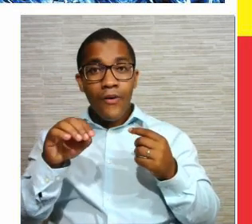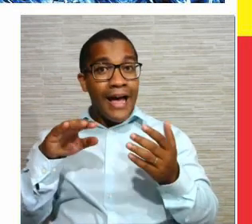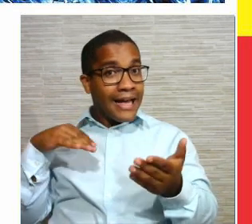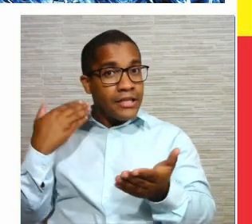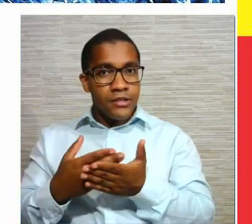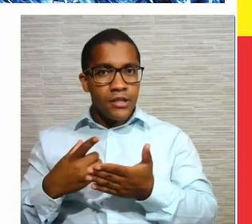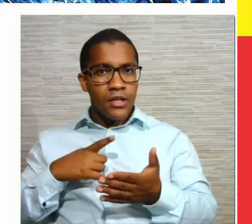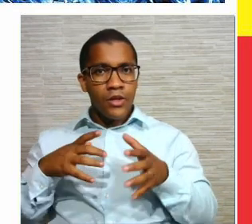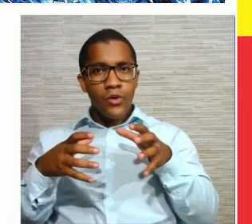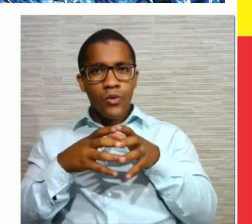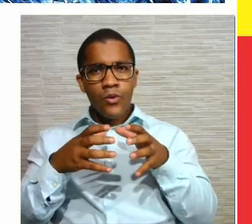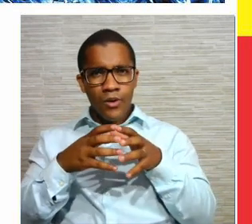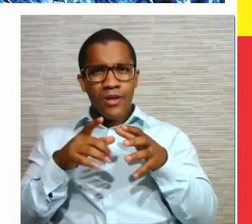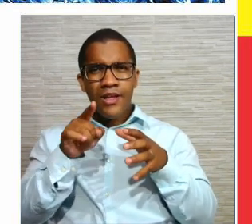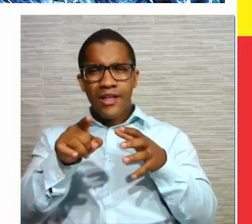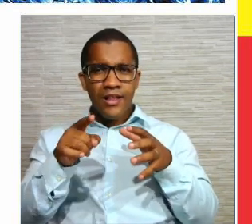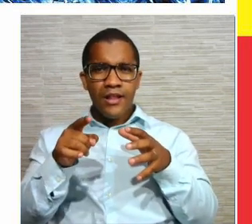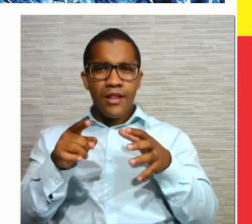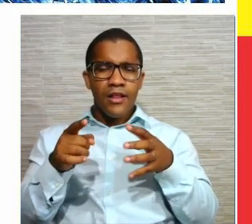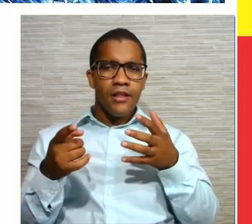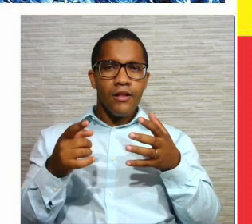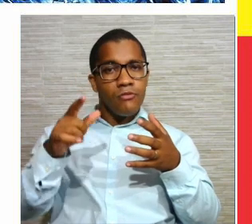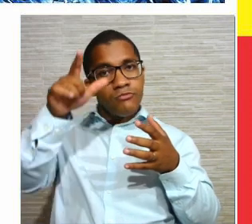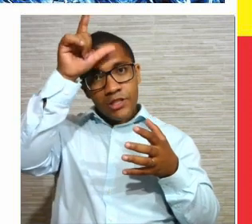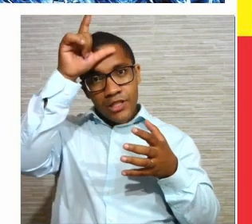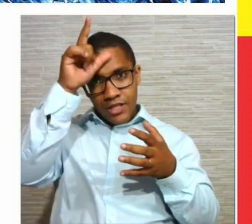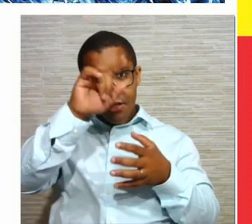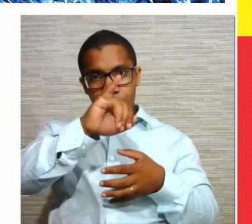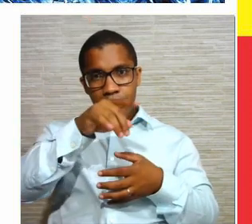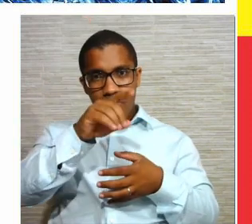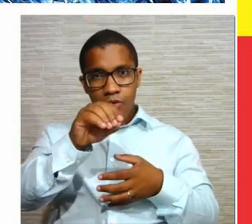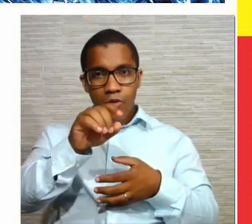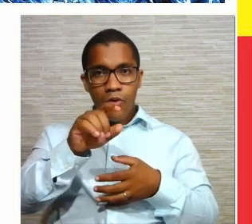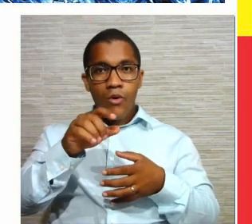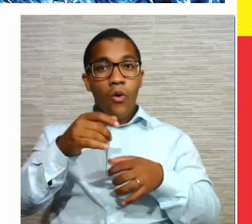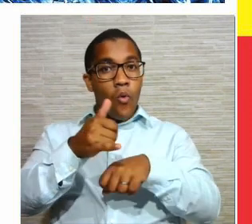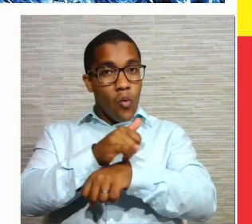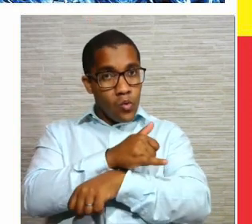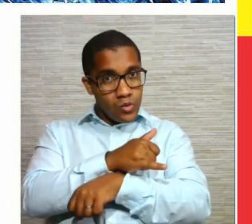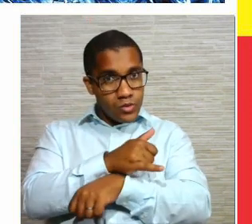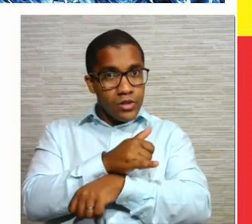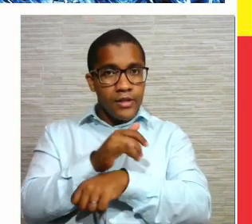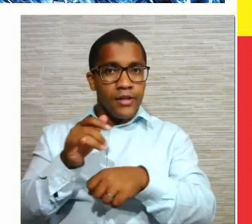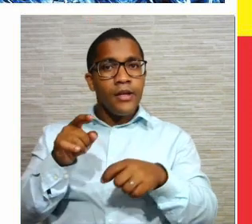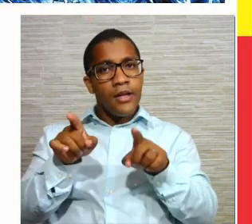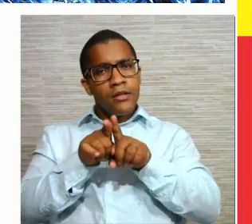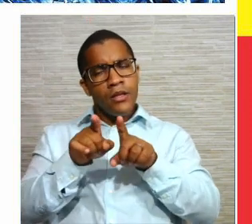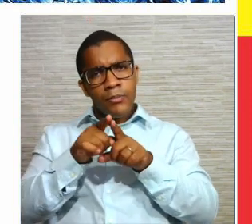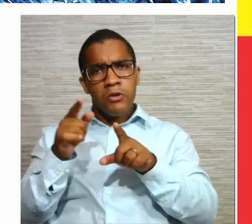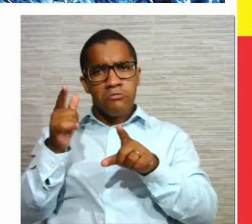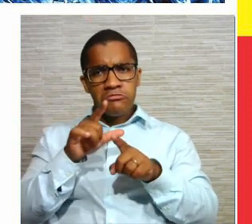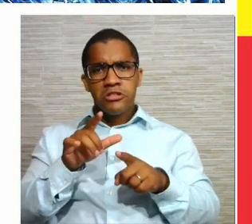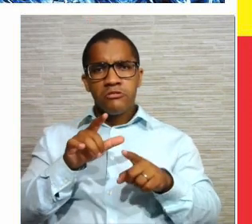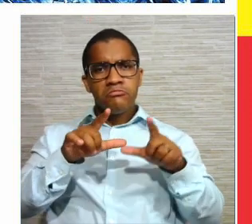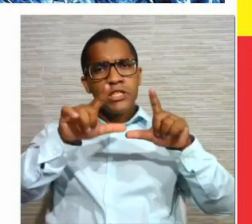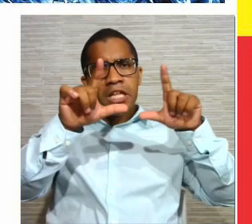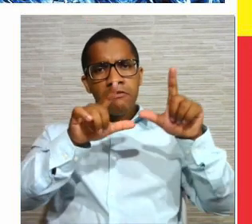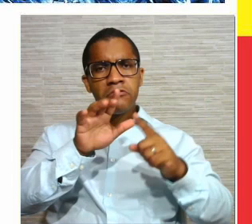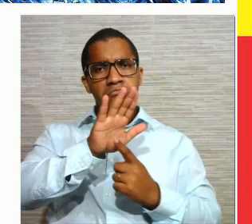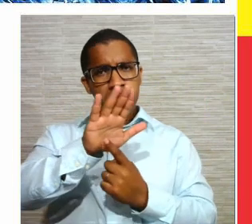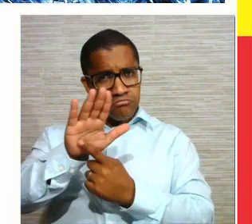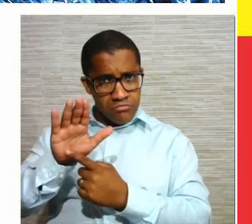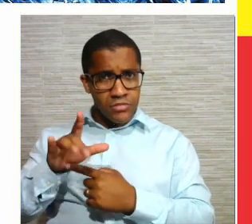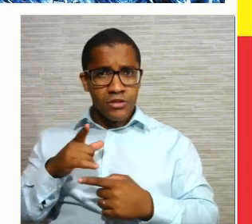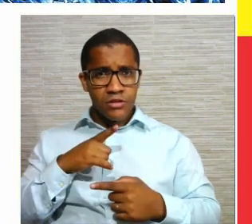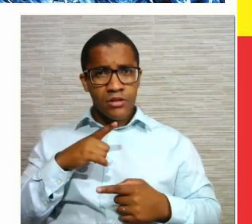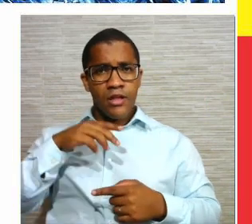liderado por João Gordo, né, que além de João Gordo ser o vocalista do Ratos do Porão, ele também virou apresentador, né, ele chegou a